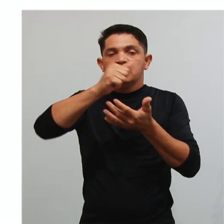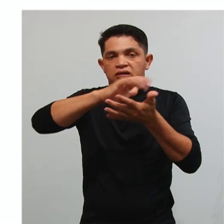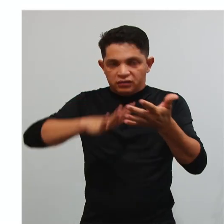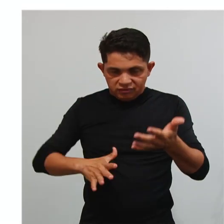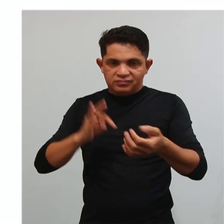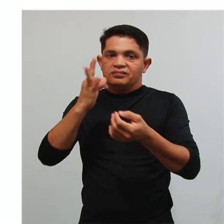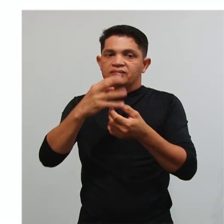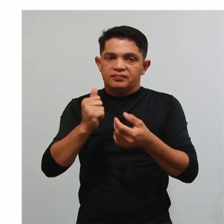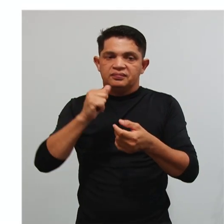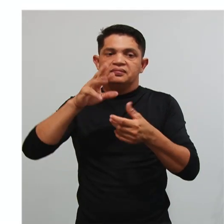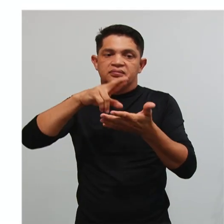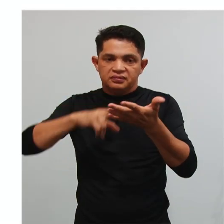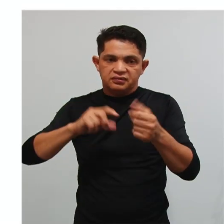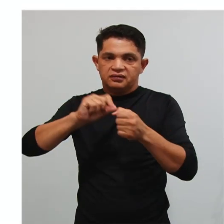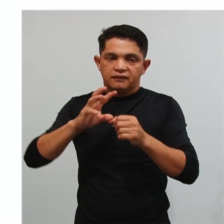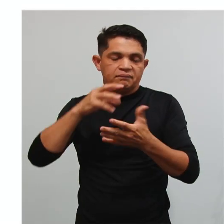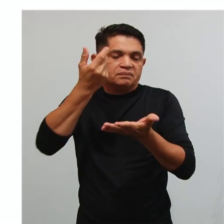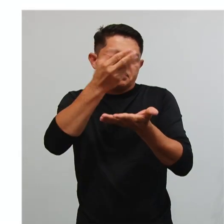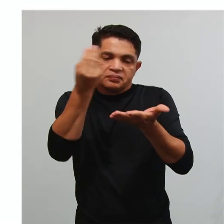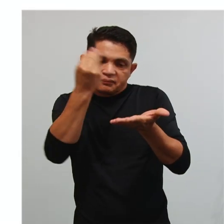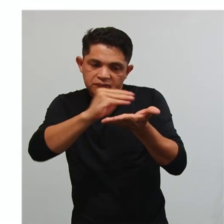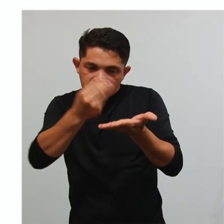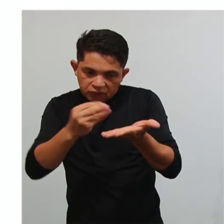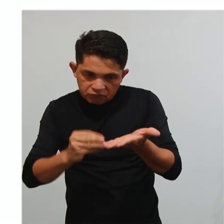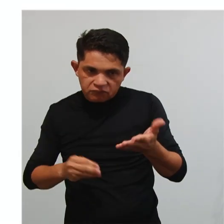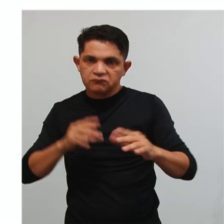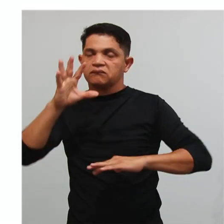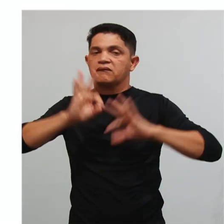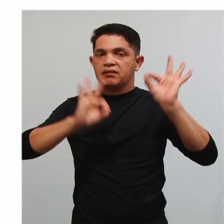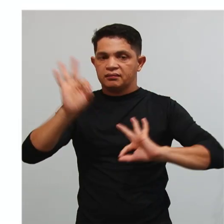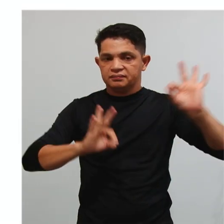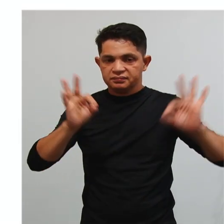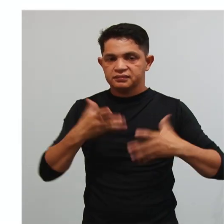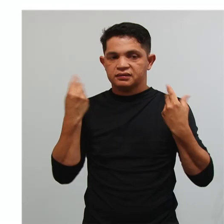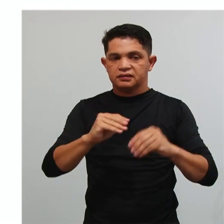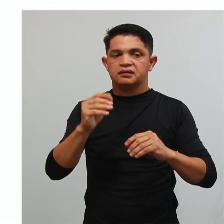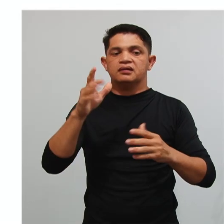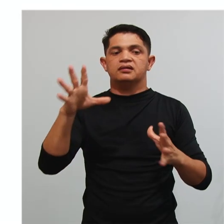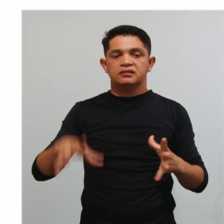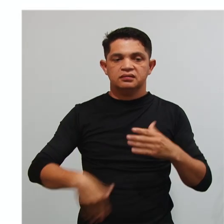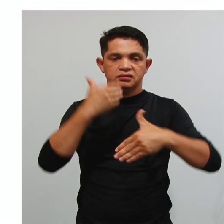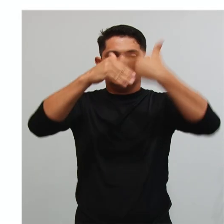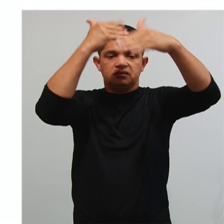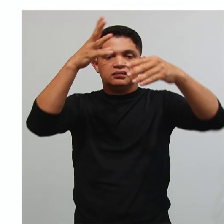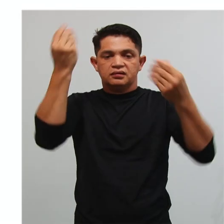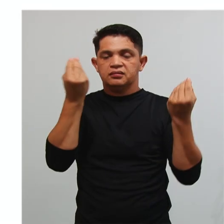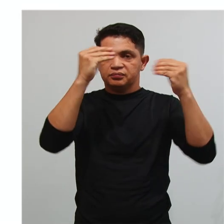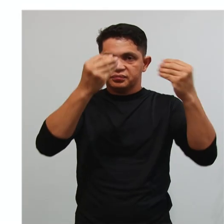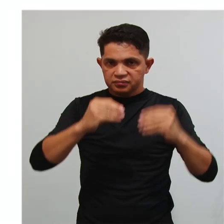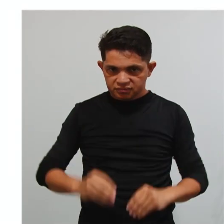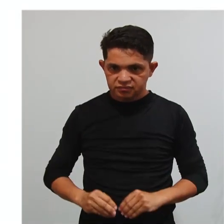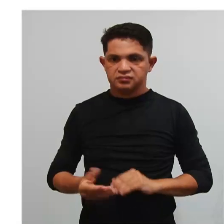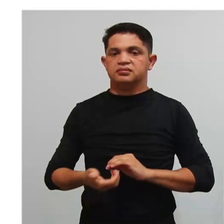que vai possuir introdução, desenvolvimento e conclusão.